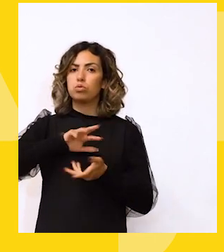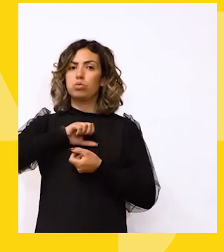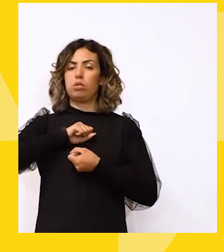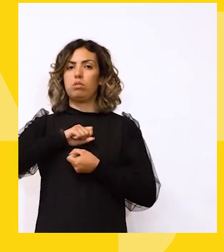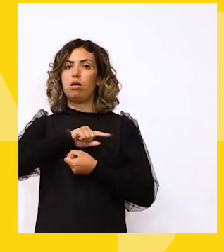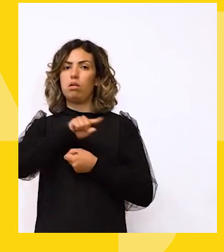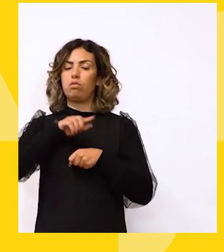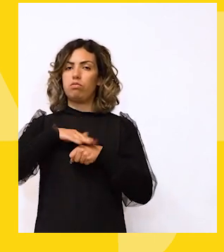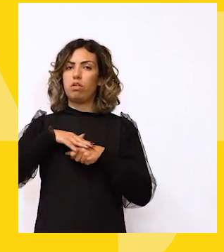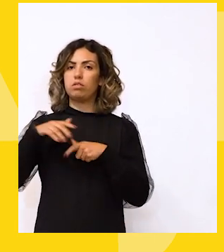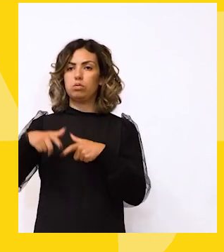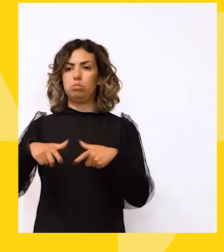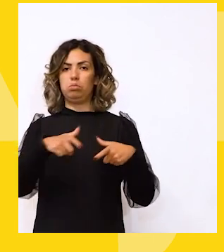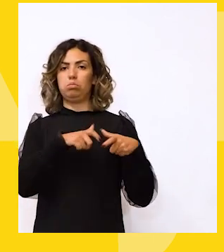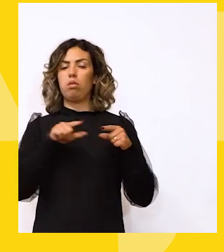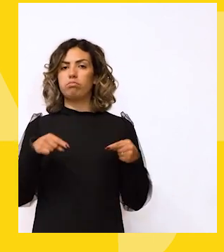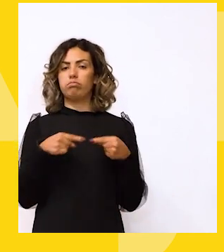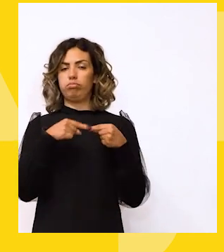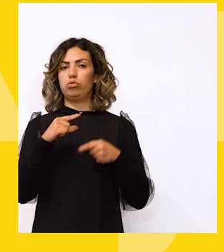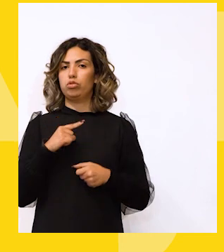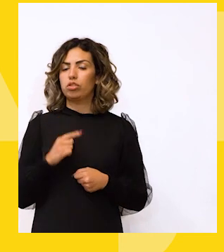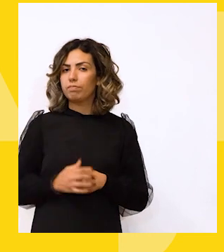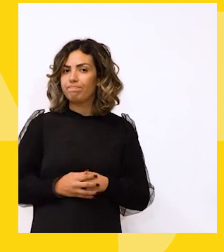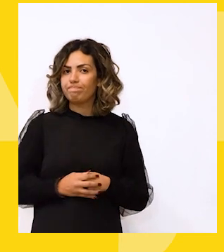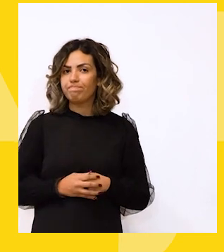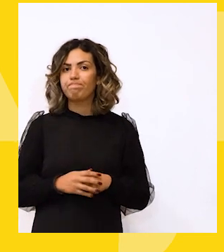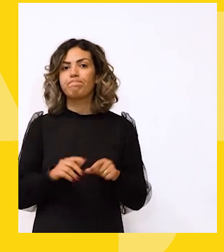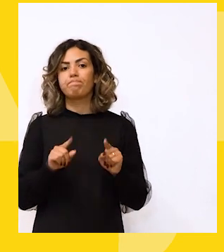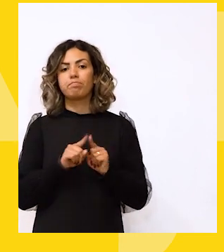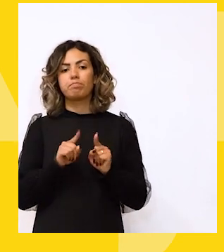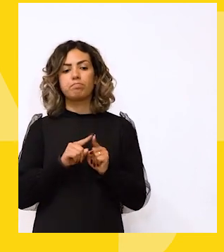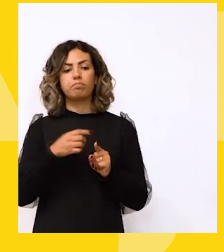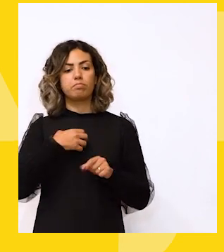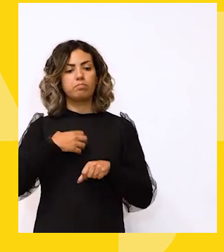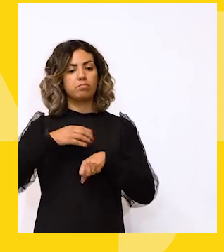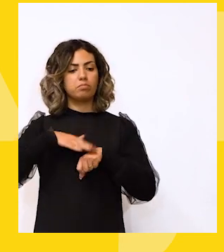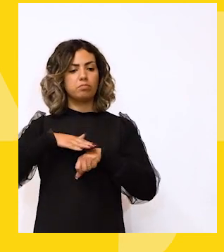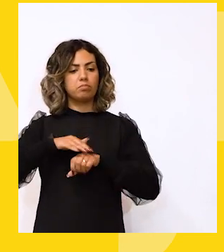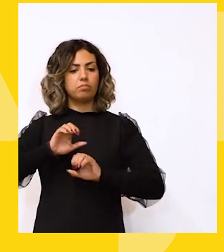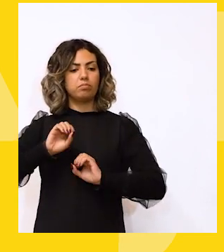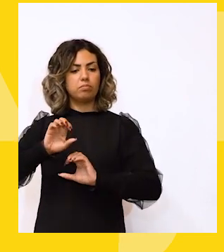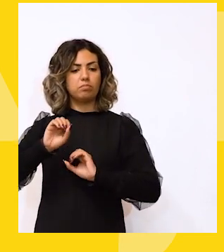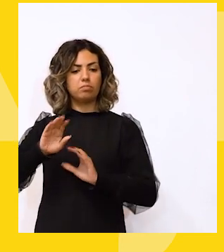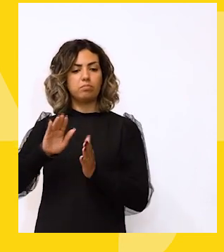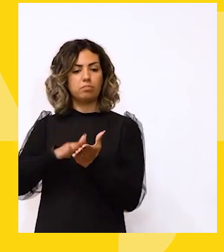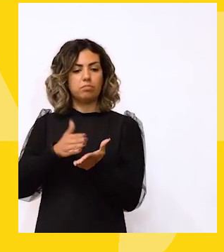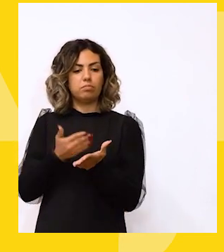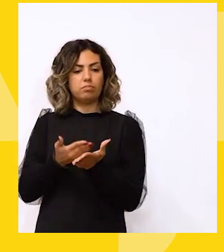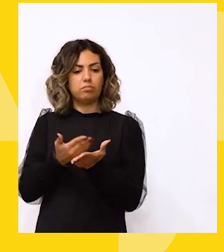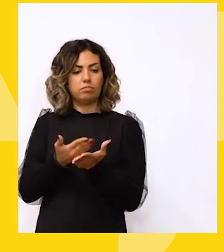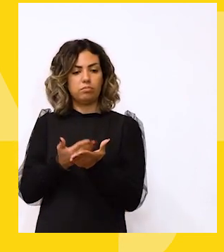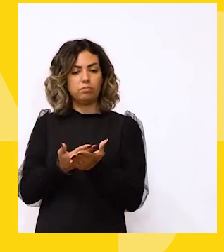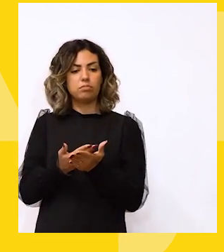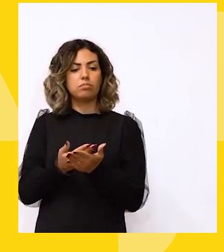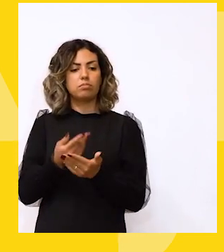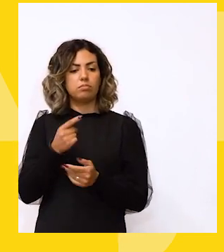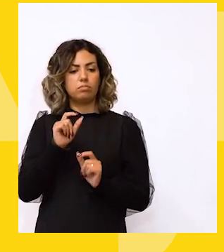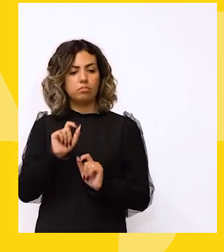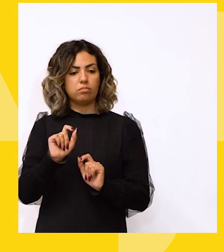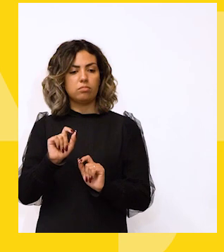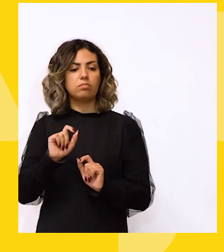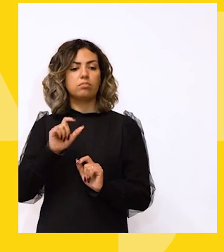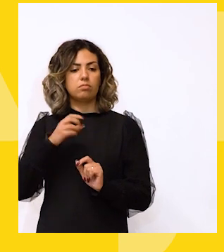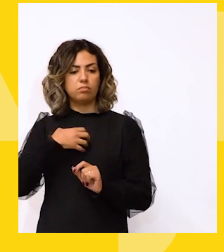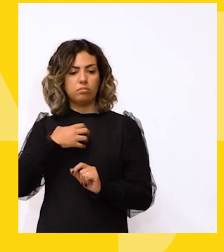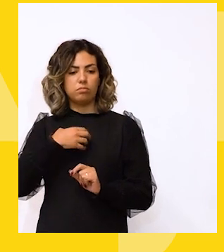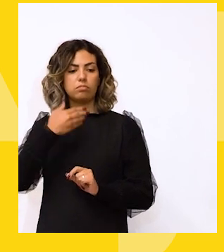de recursos locais como item agenda fomentar ensino de técnicas agrícolas públicas estimular pesquisas relacionadas tecnologias